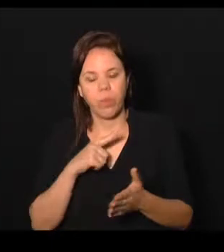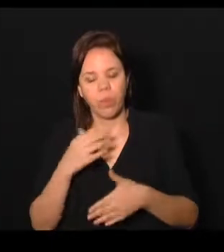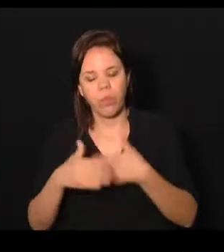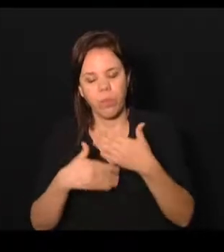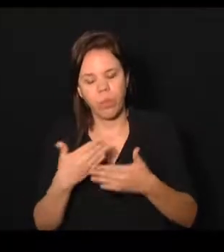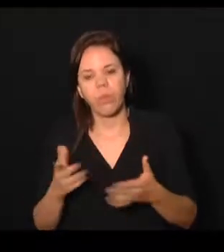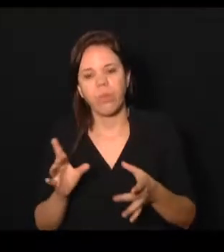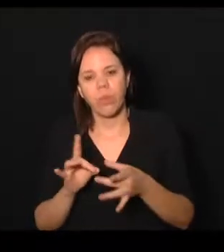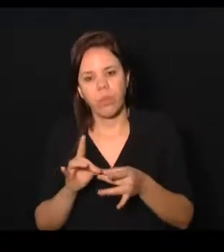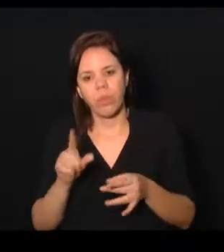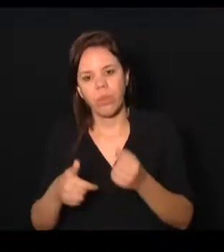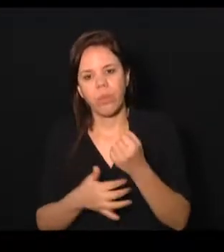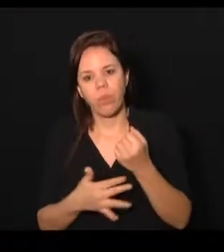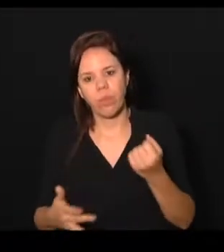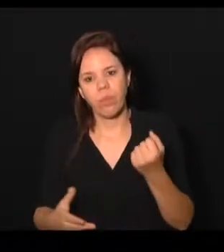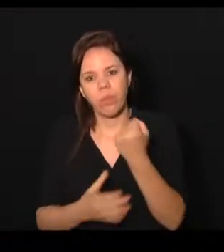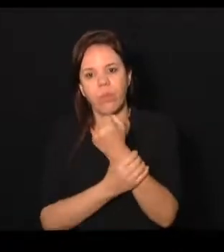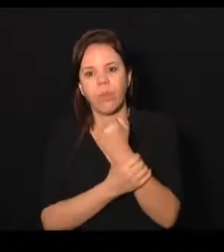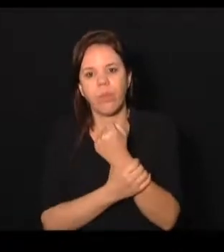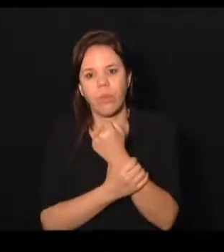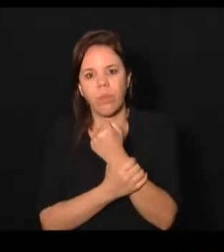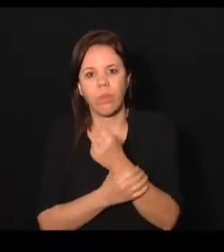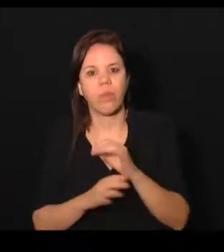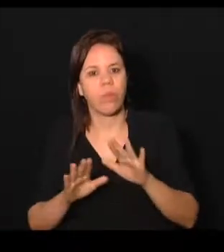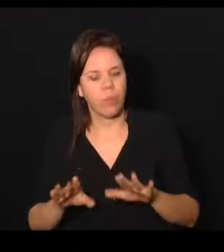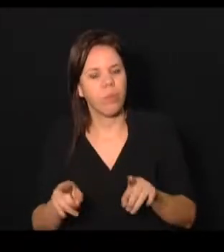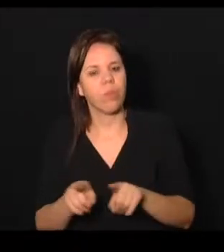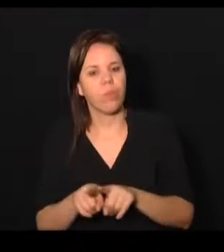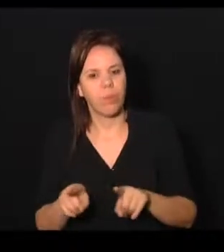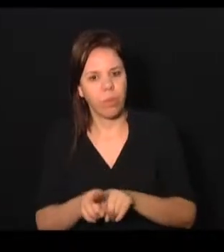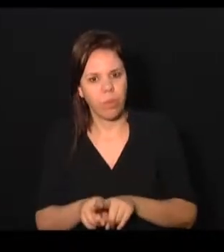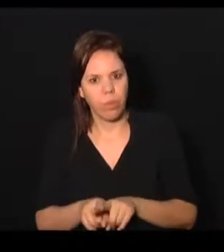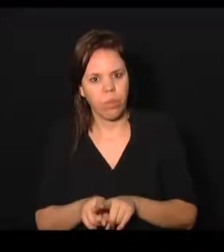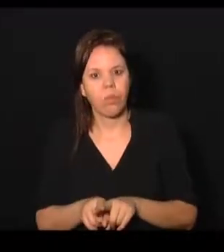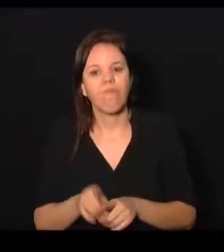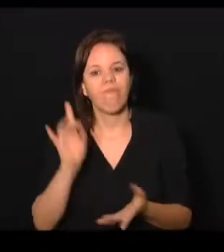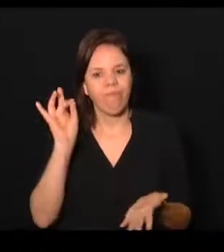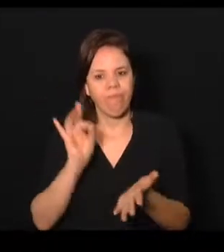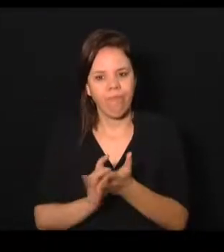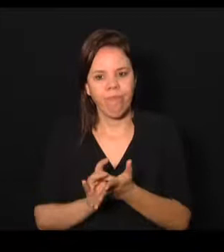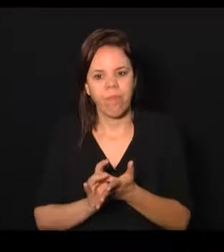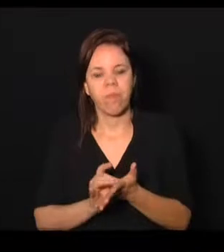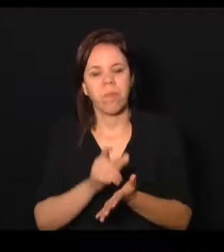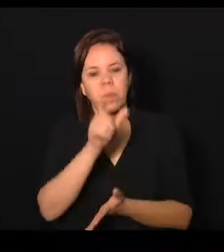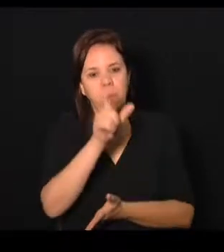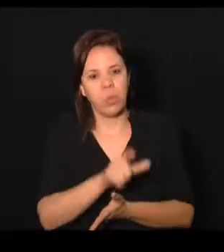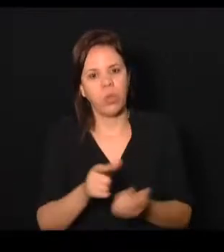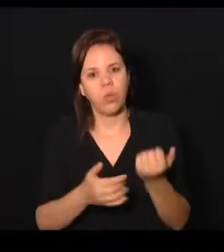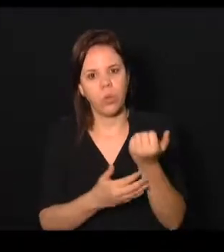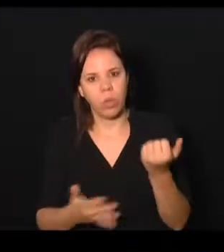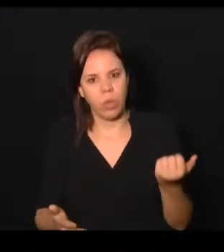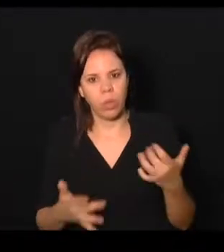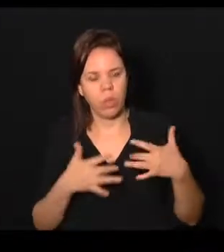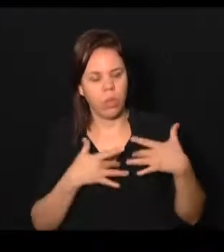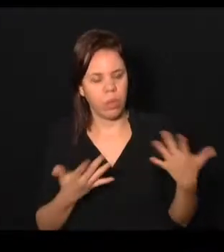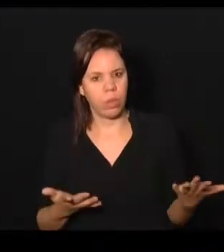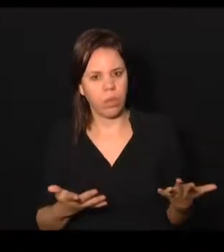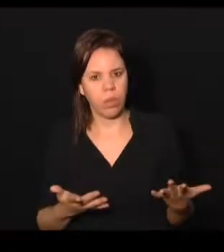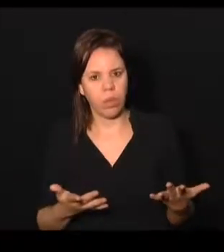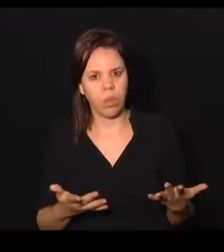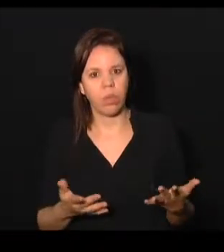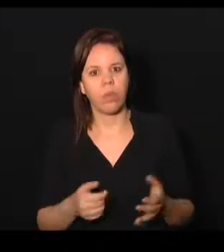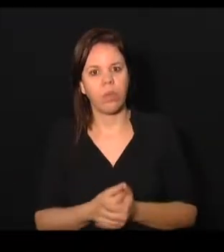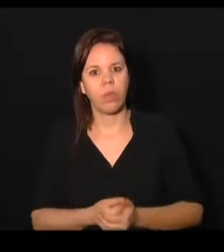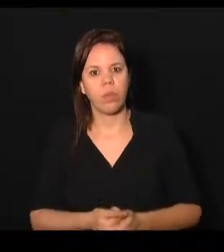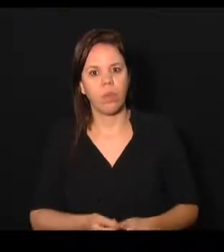procedimentos para tornar esse sangue seguro, mas conta também com a sinceridade do doador de sangue, com a observação dessa